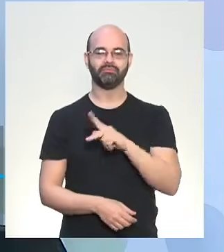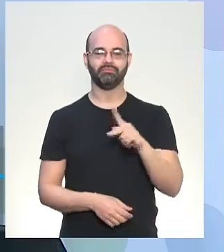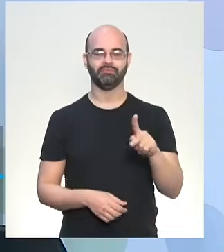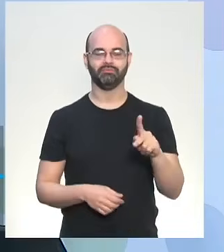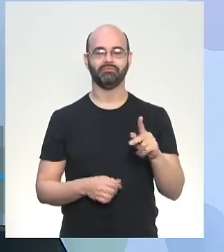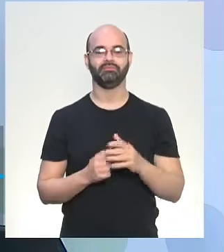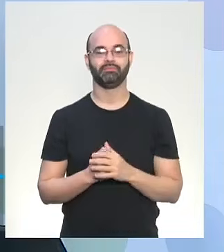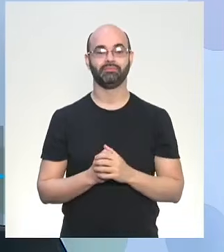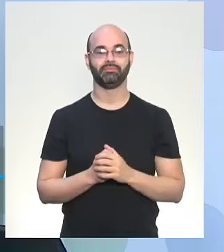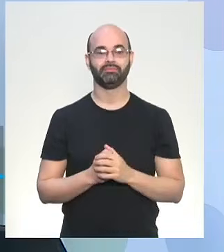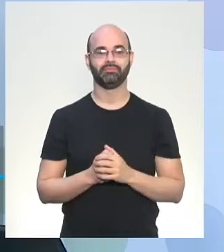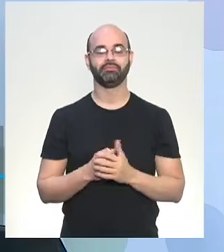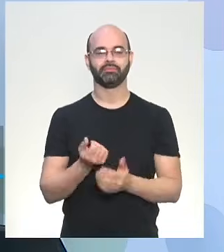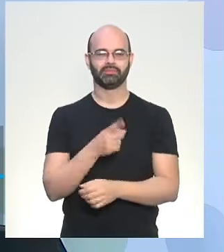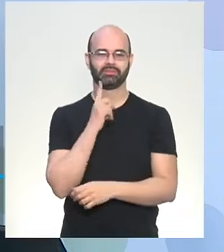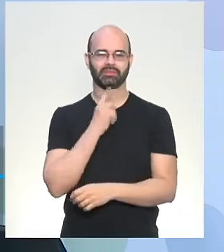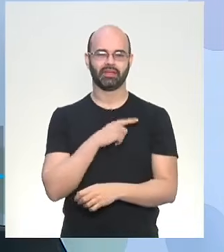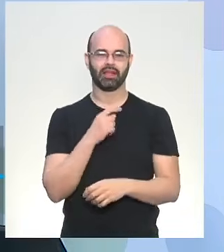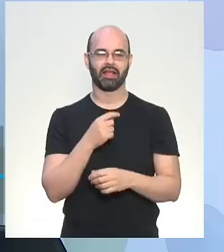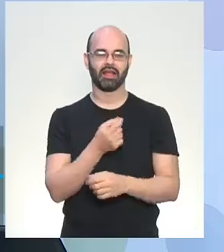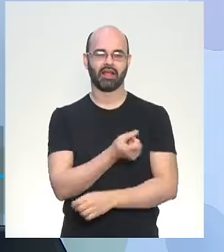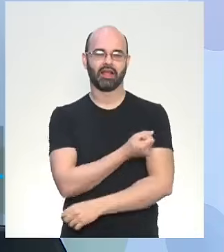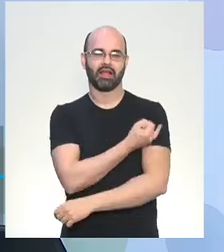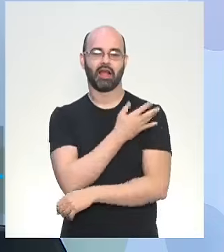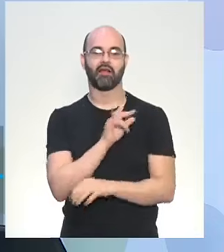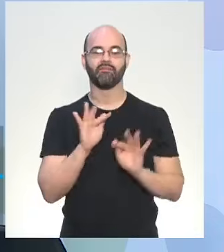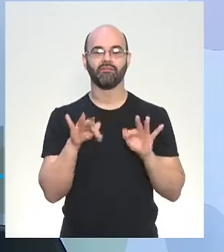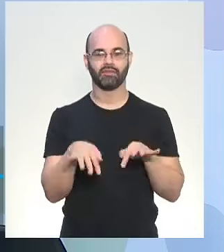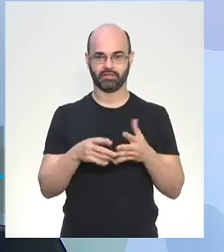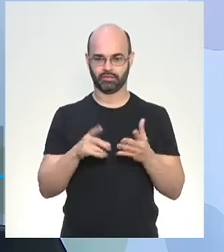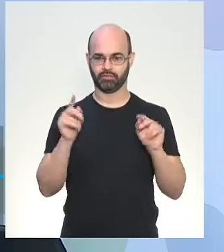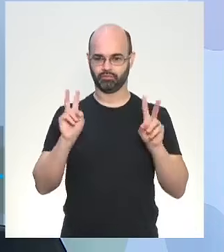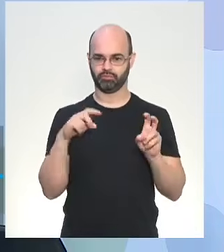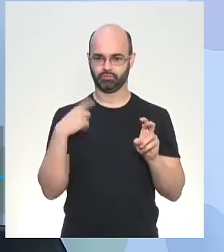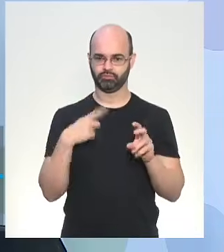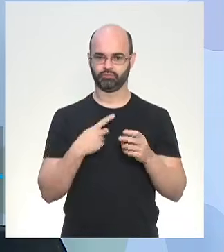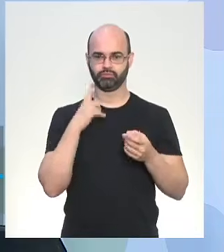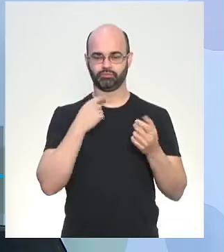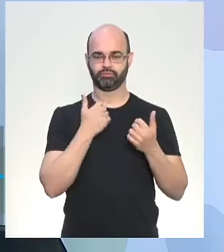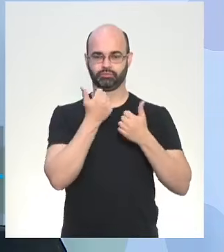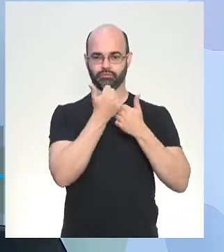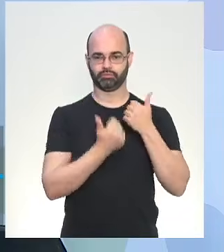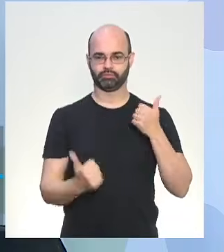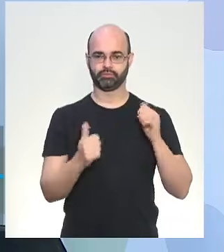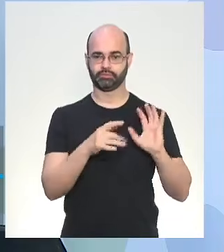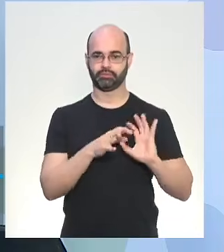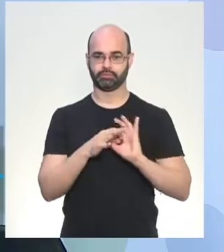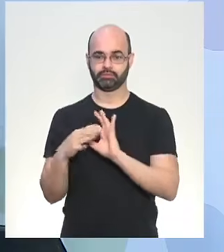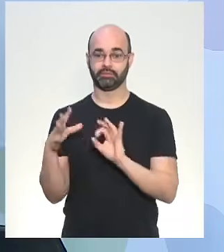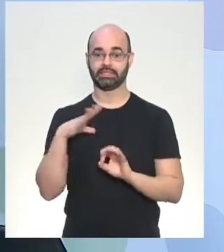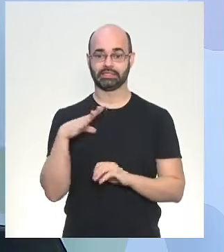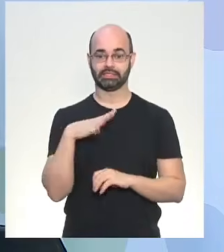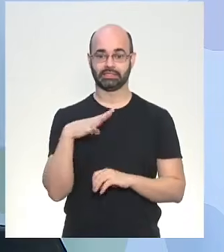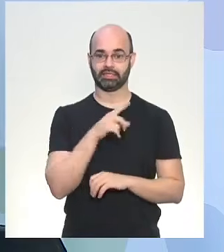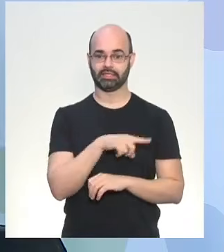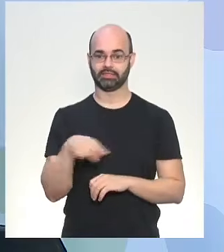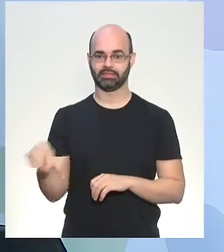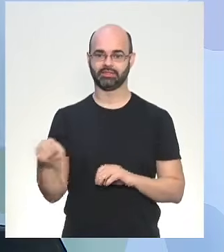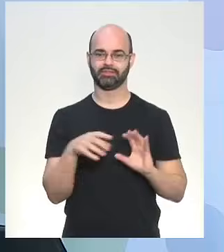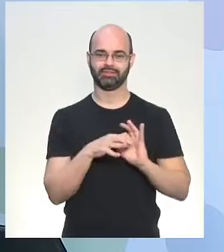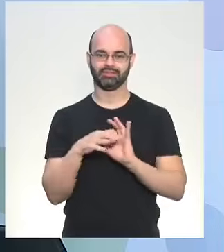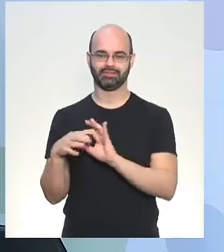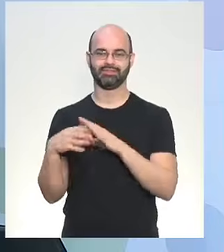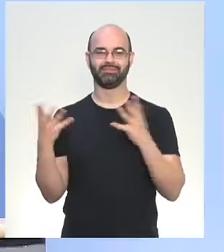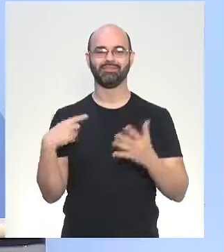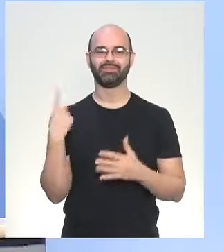Anos Finais. Nós vamos falar aí sobre conexões e hierarquia entre cidades, mas antes o professor Carlos vai falar sobre o que nós vamos